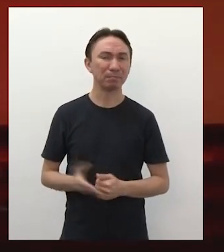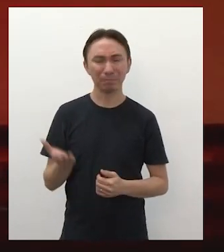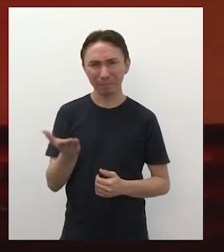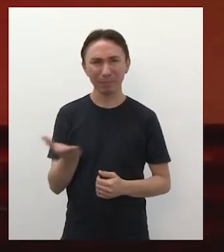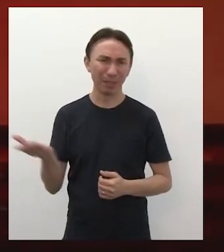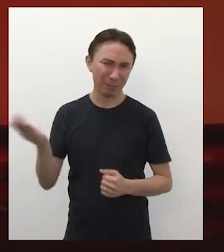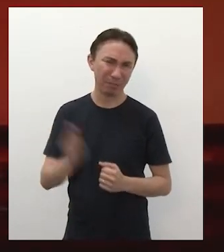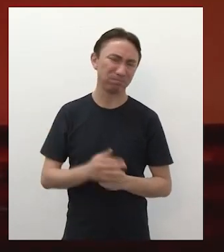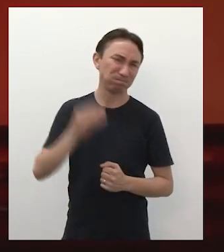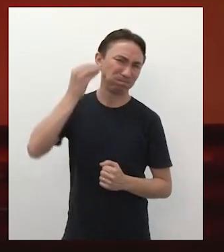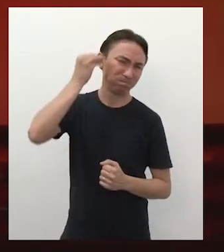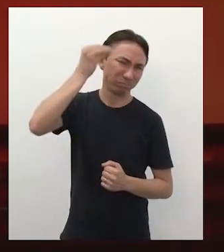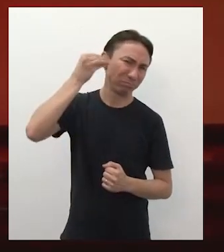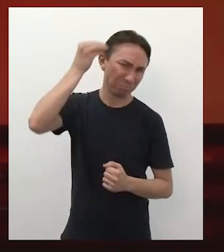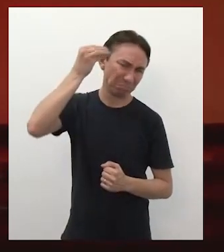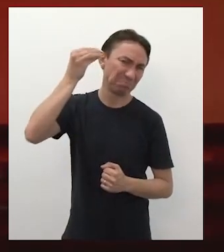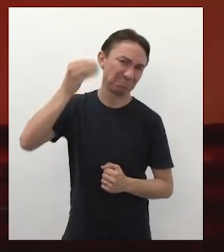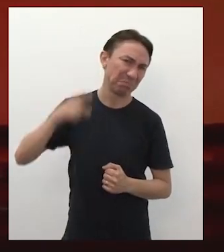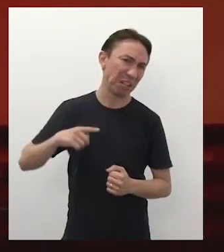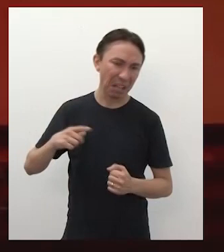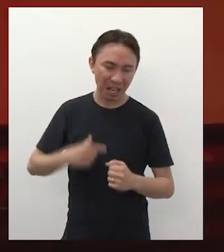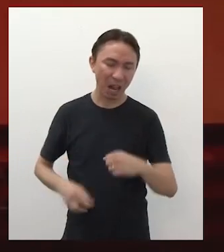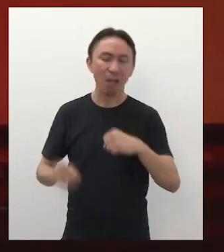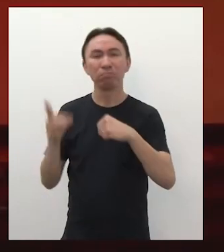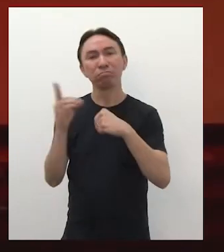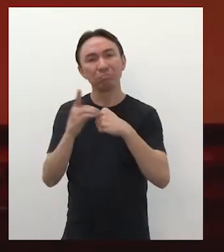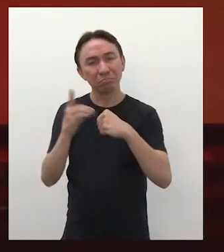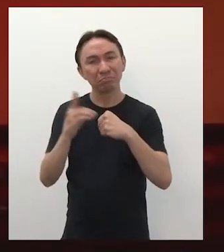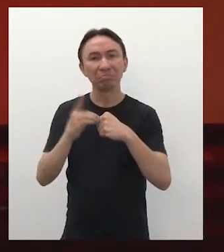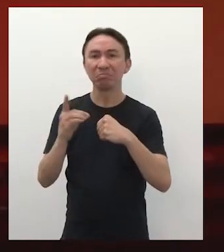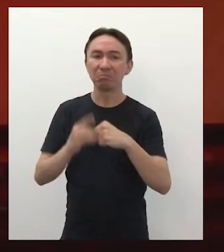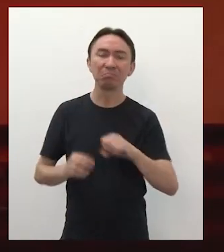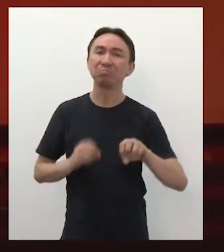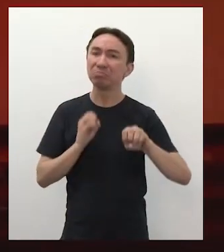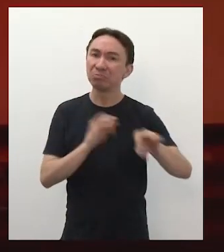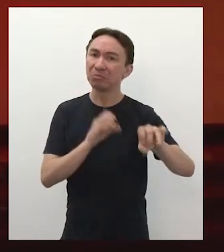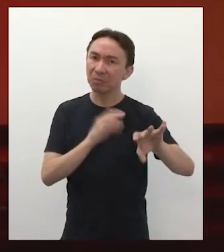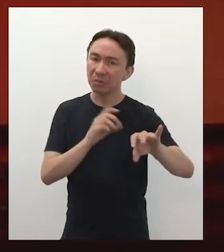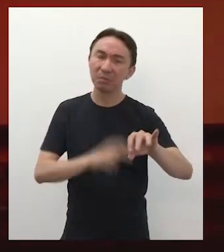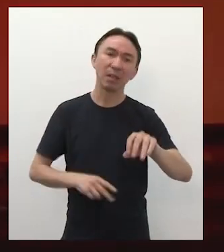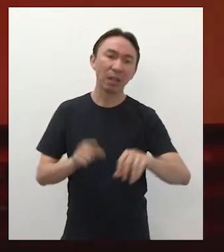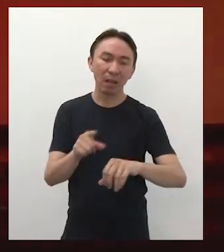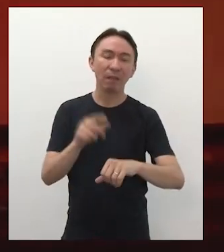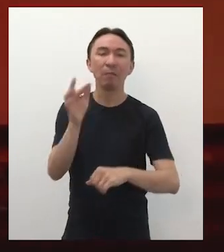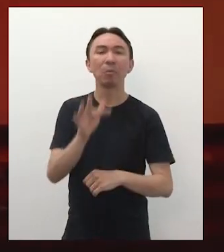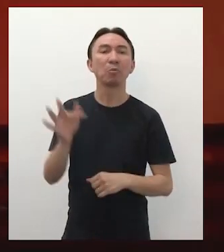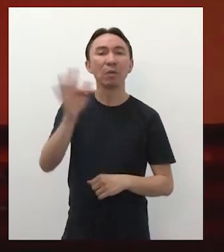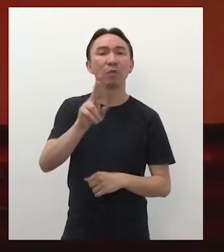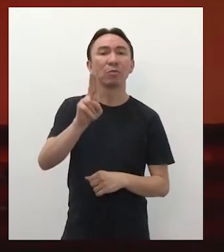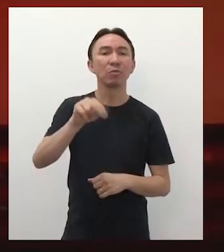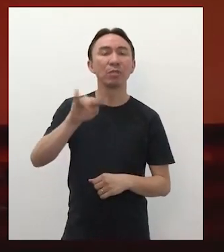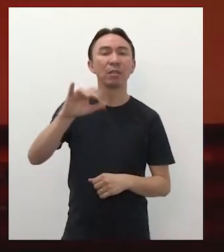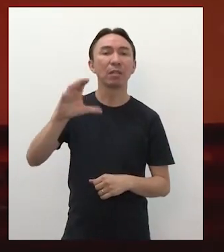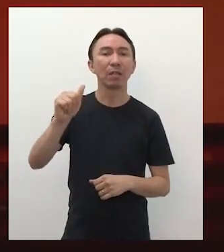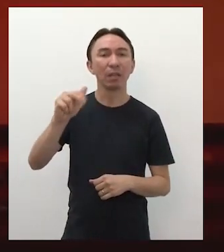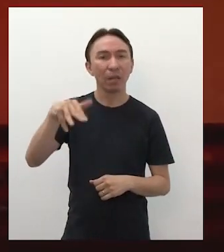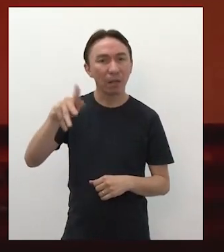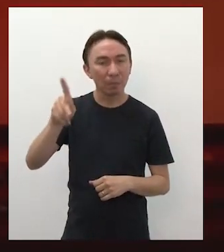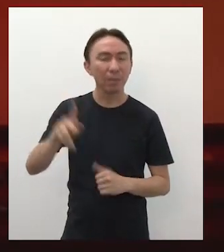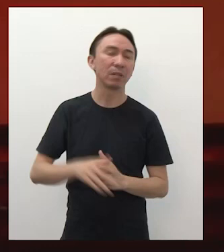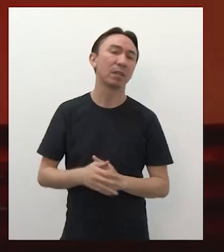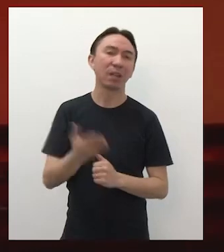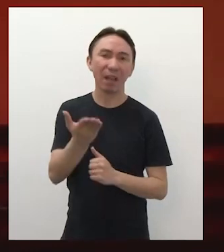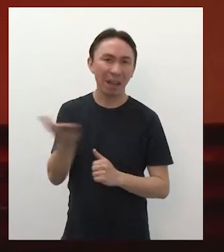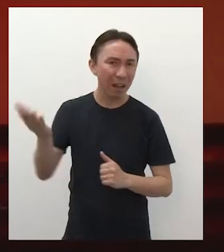é doutora em educação pela Unicamp, mestre, especialista, é psicopedagoga